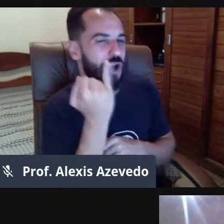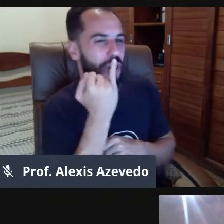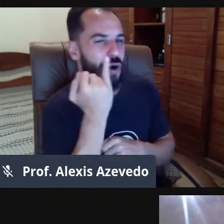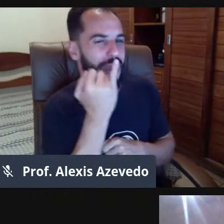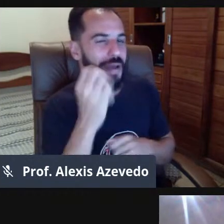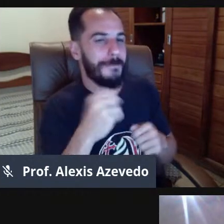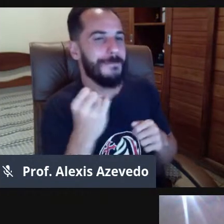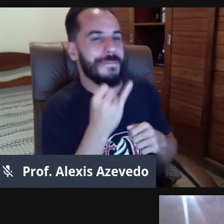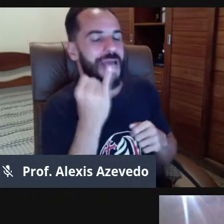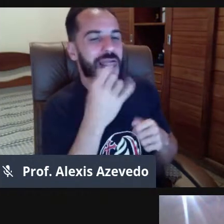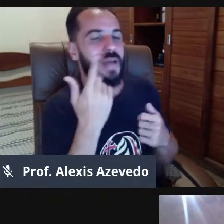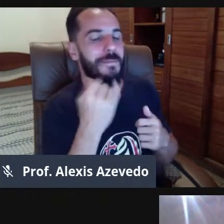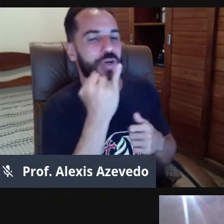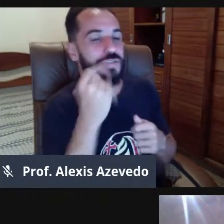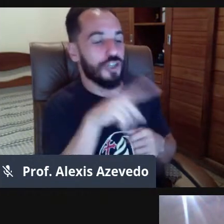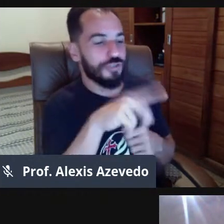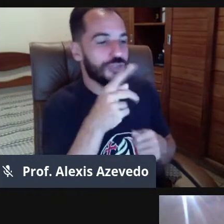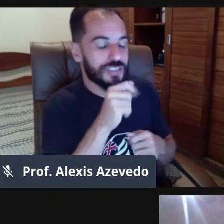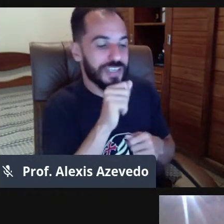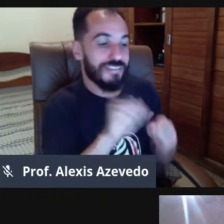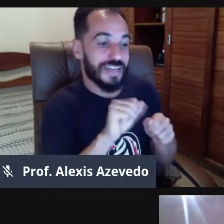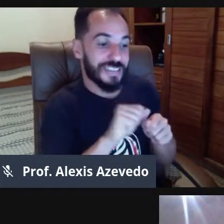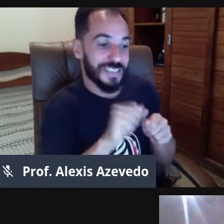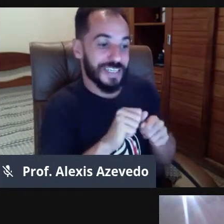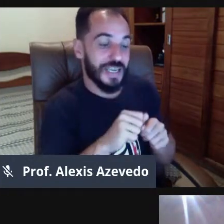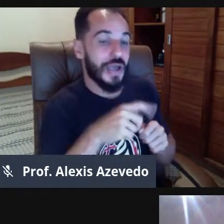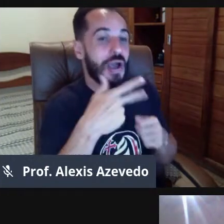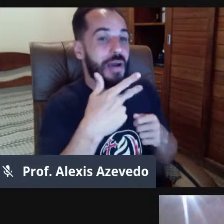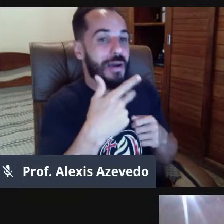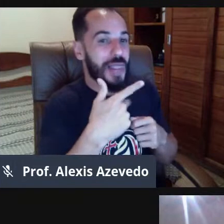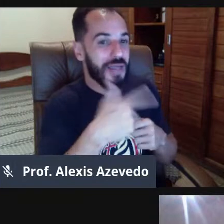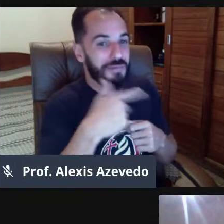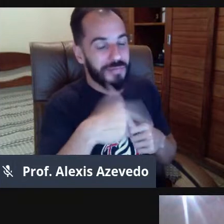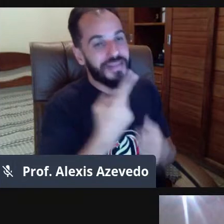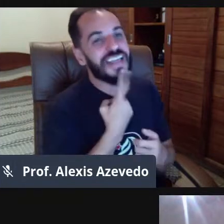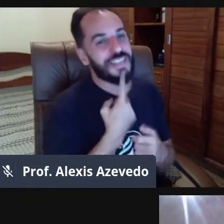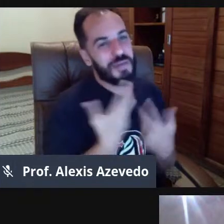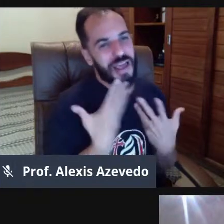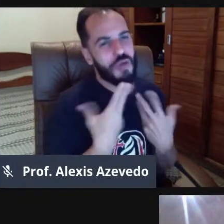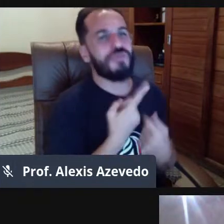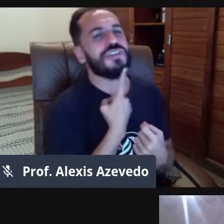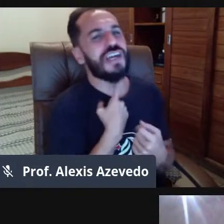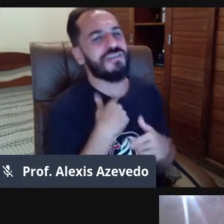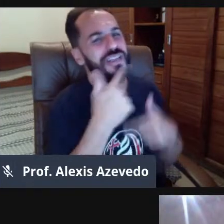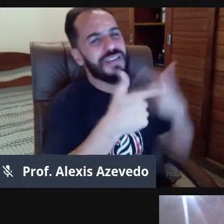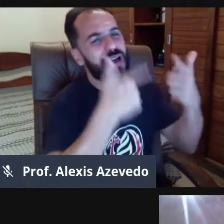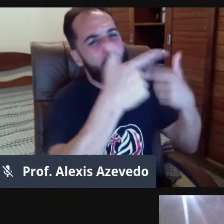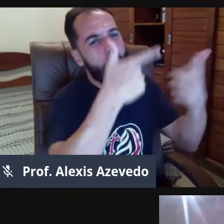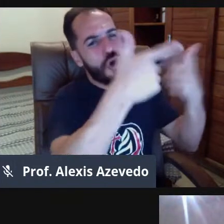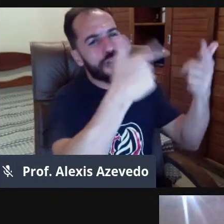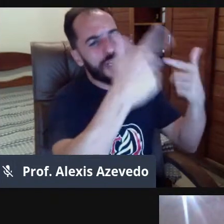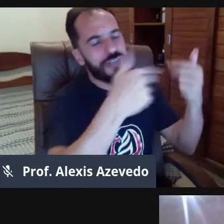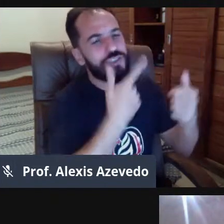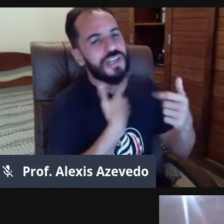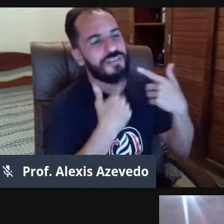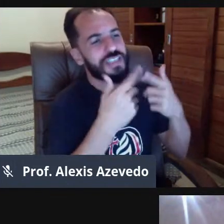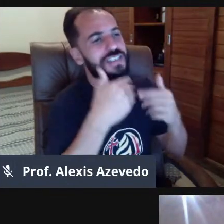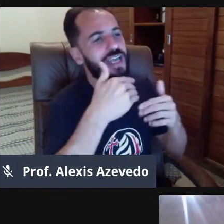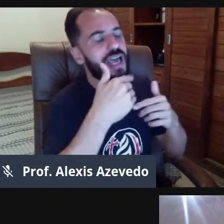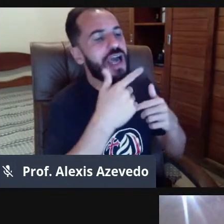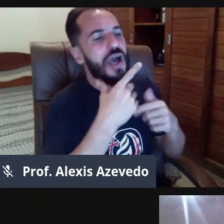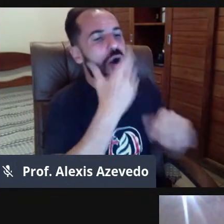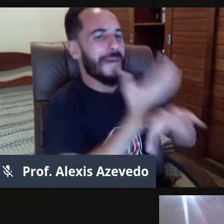curso te dá essa liberdade, fala assim, ah, eu quero fazer aquilo lá na frente, que é mais interessante e tudo mais. Mas essa